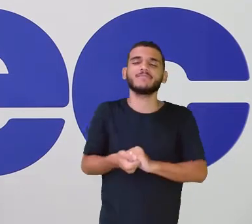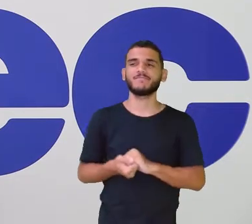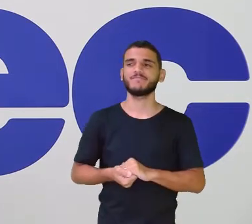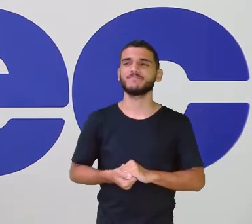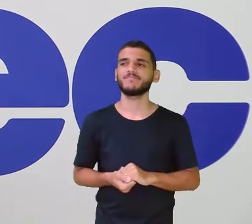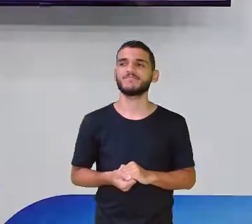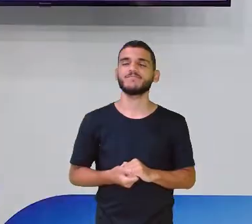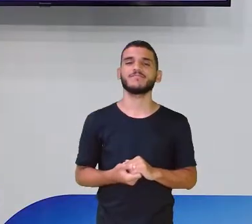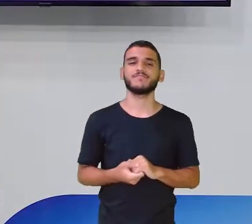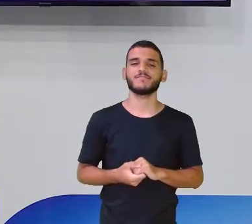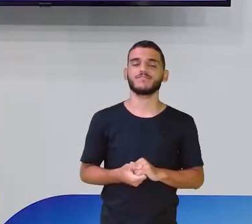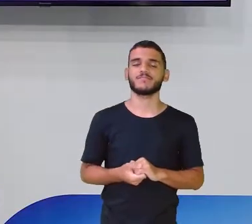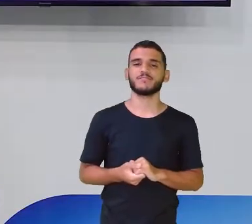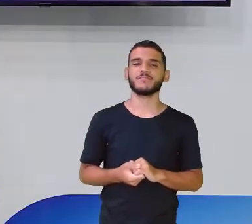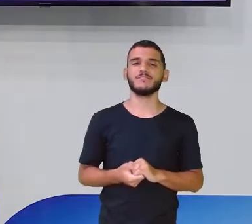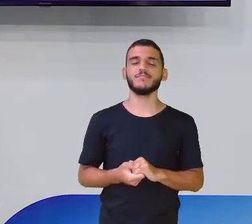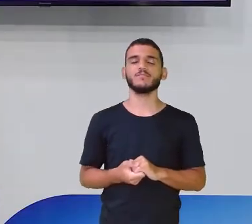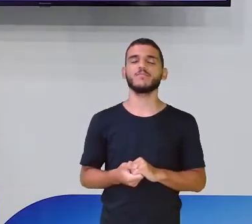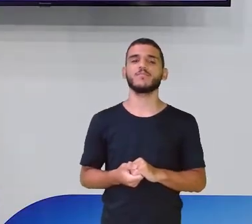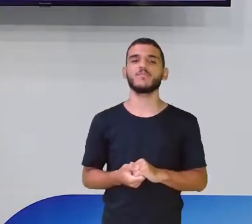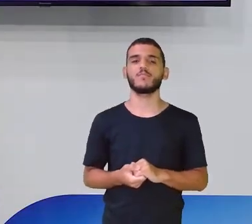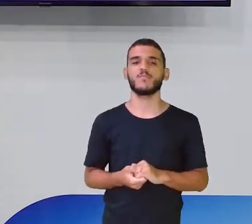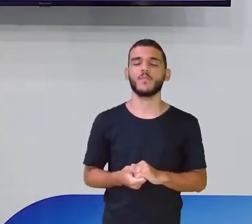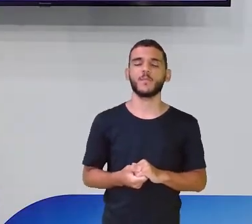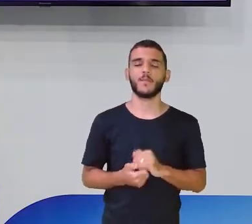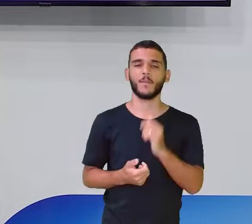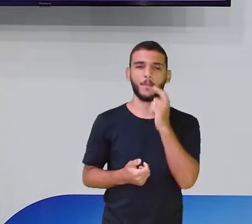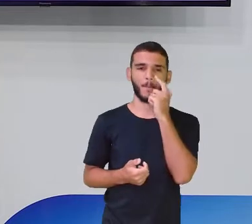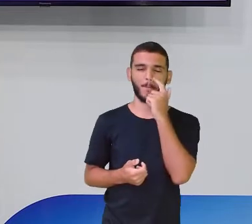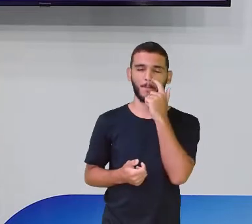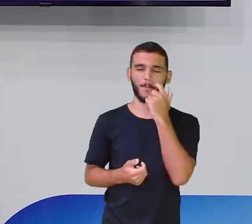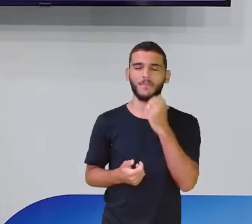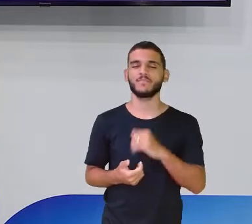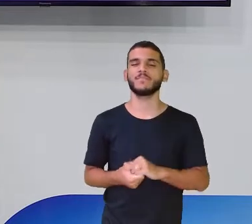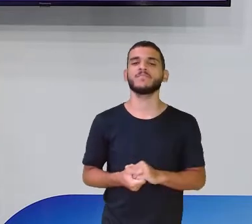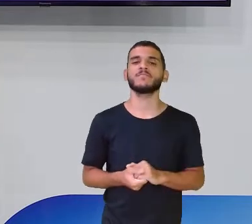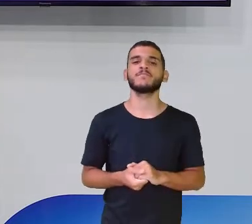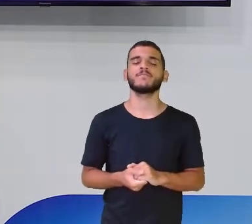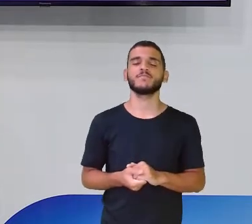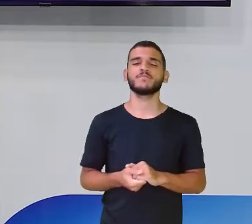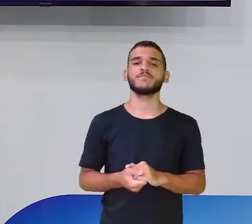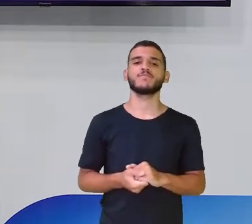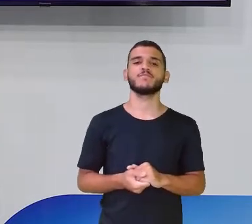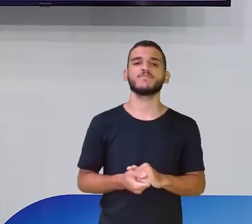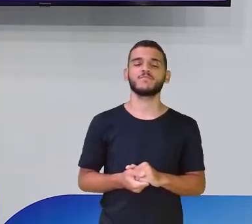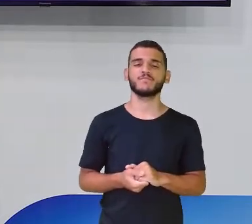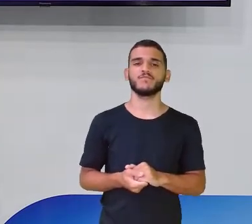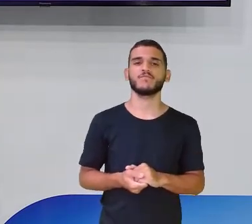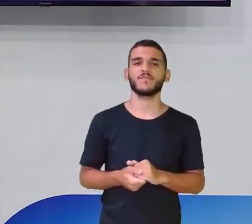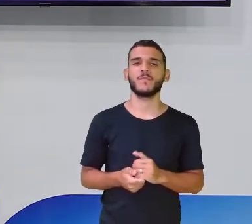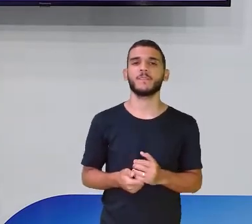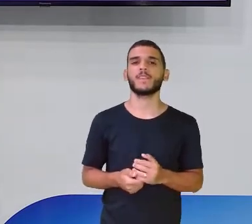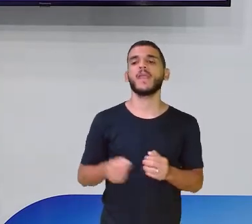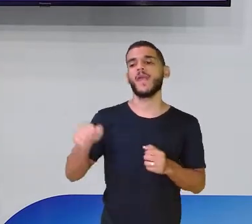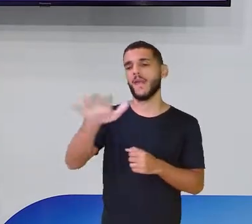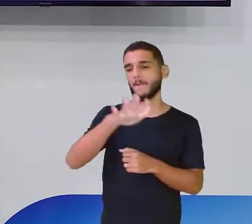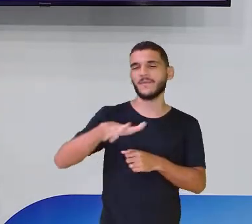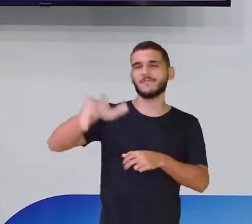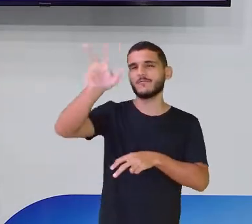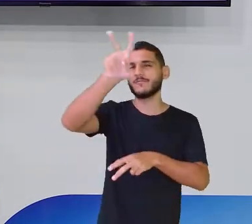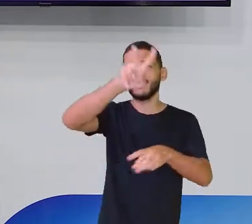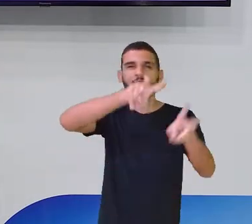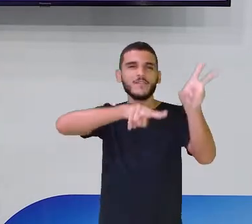real. Né, visual, digamos, vamos, fizemos a correção a tempo. Então, a paisagem visual,